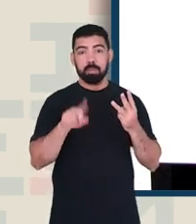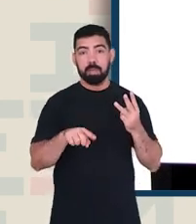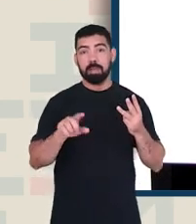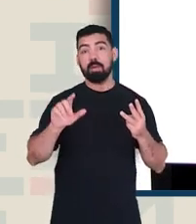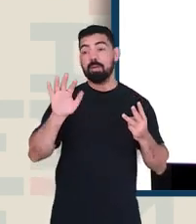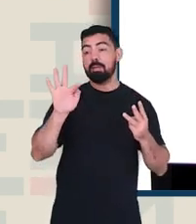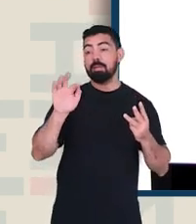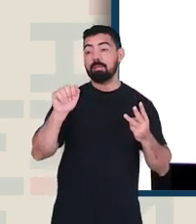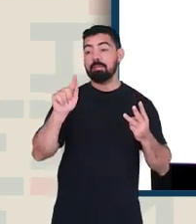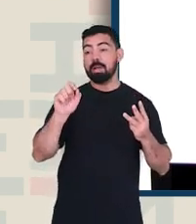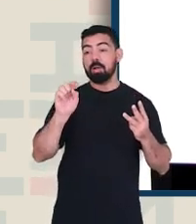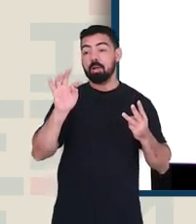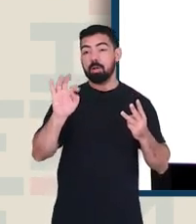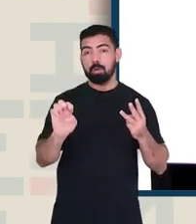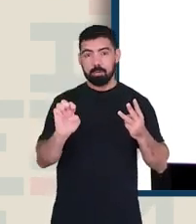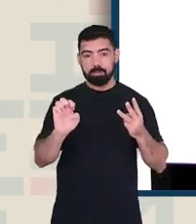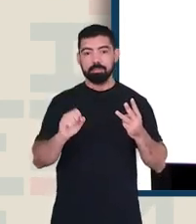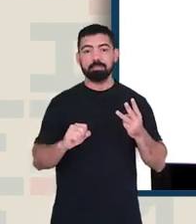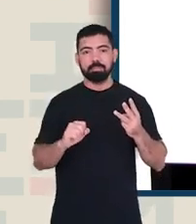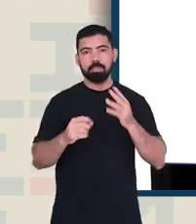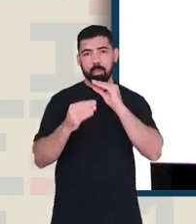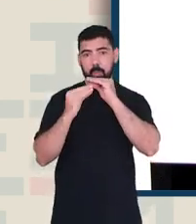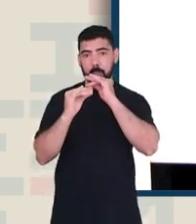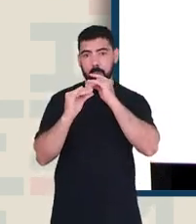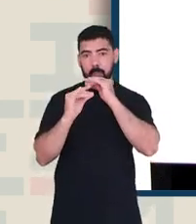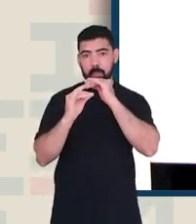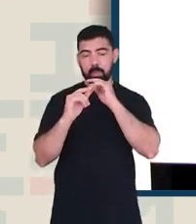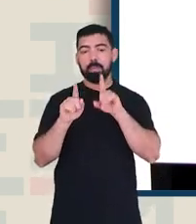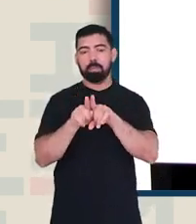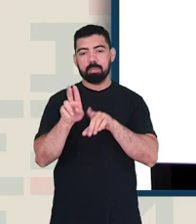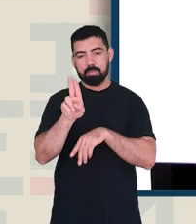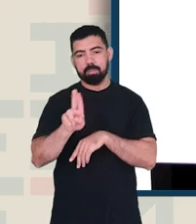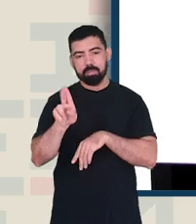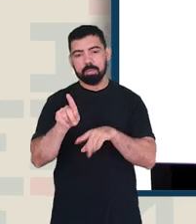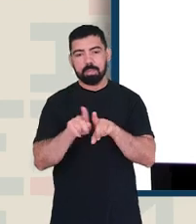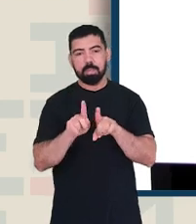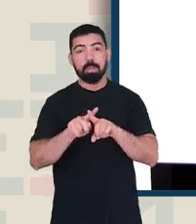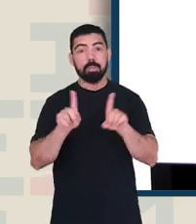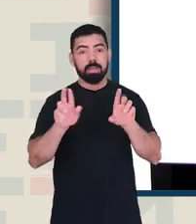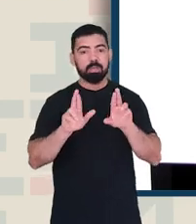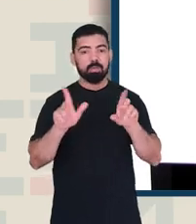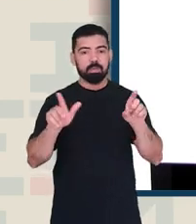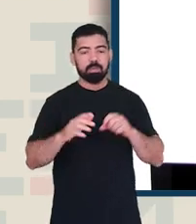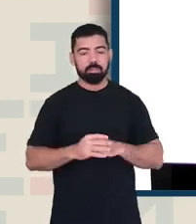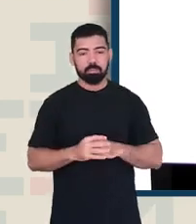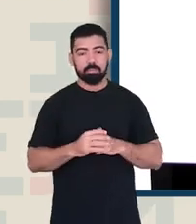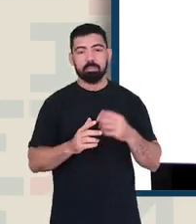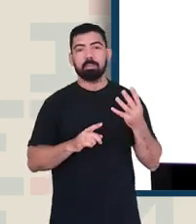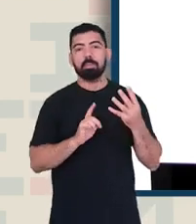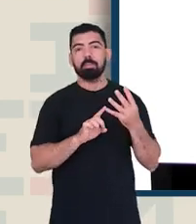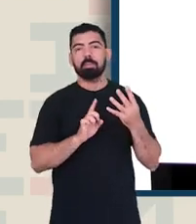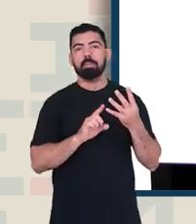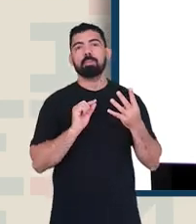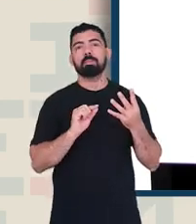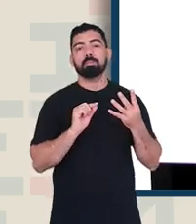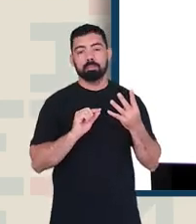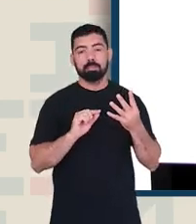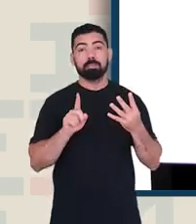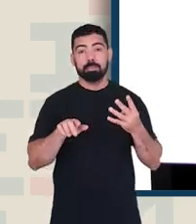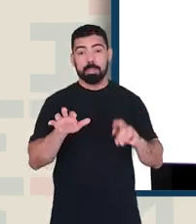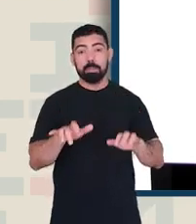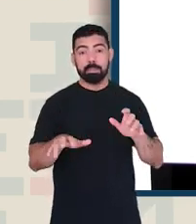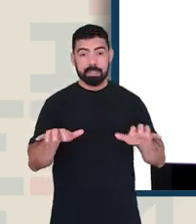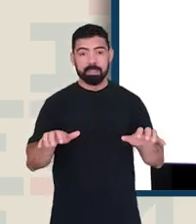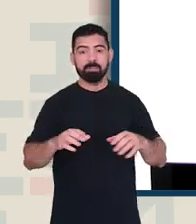fagote, um instrumento de vento, bem utilizado na orquestra, tocado de uma maneira diferenciada. E o quarto é um